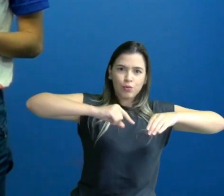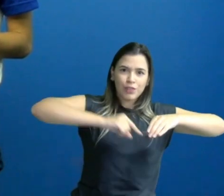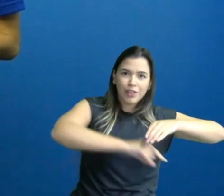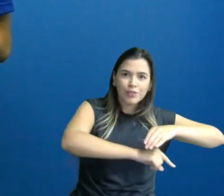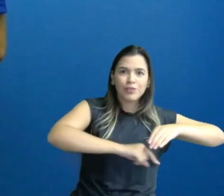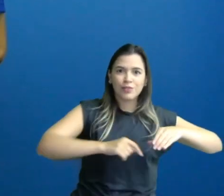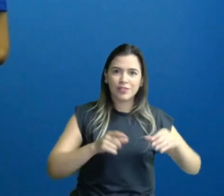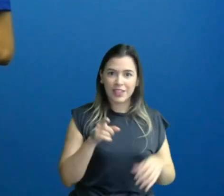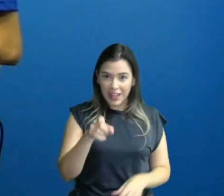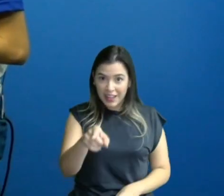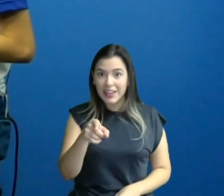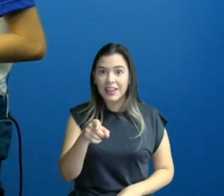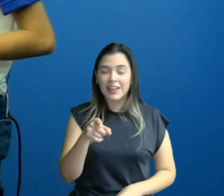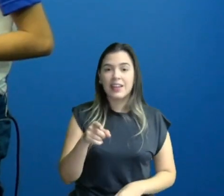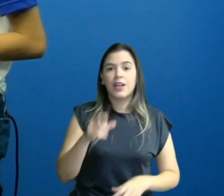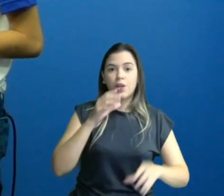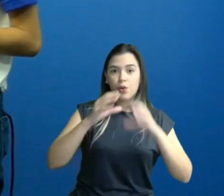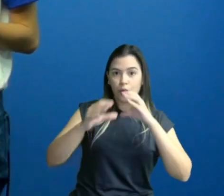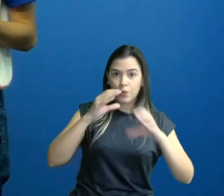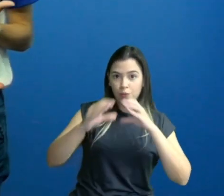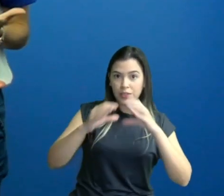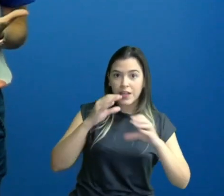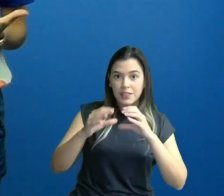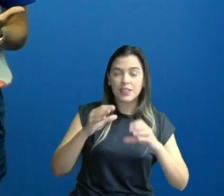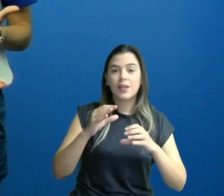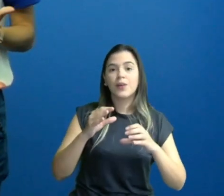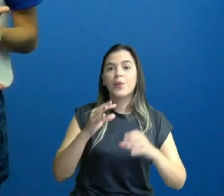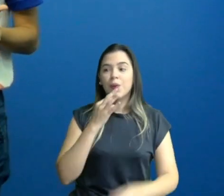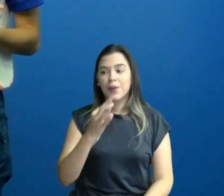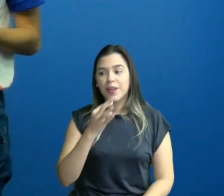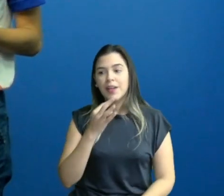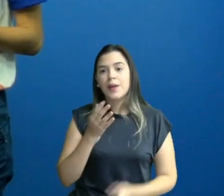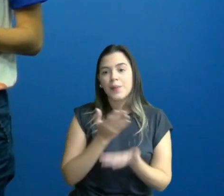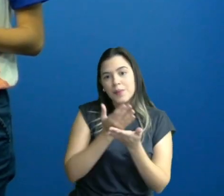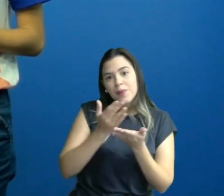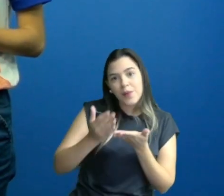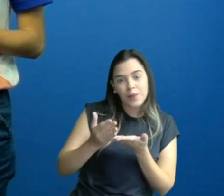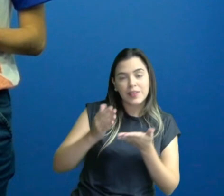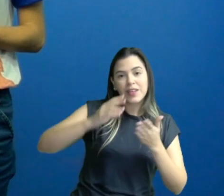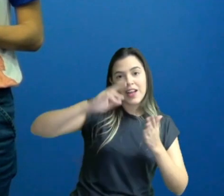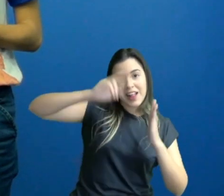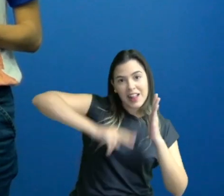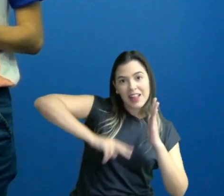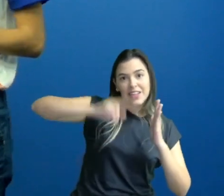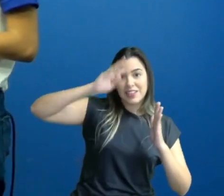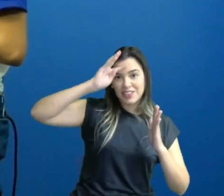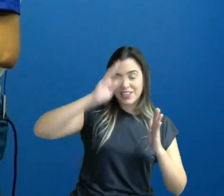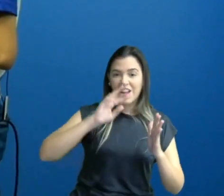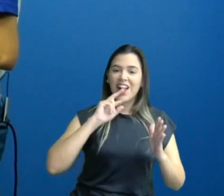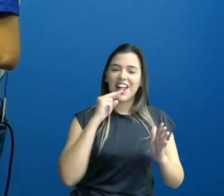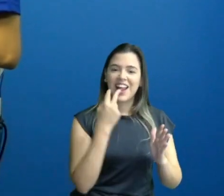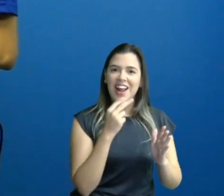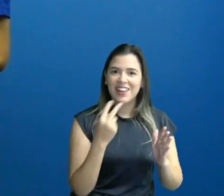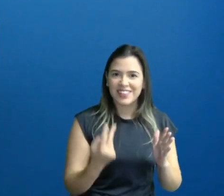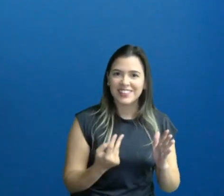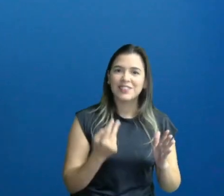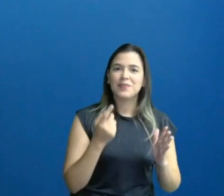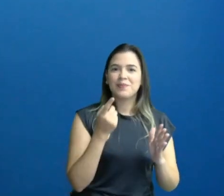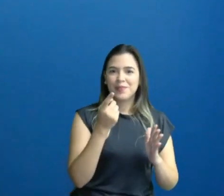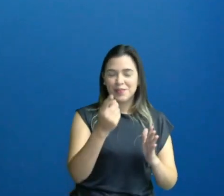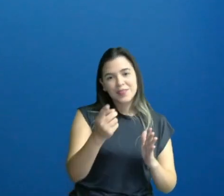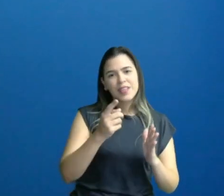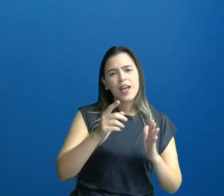comunicação e para começar nós além dos a nossa história e eu tenho um trava-língua para vocês